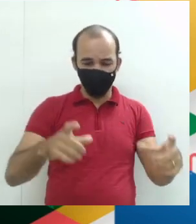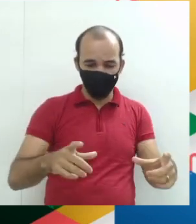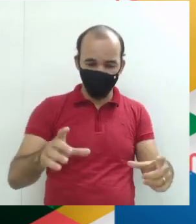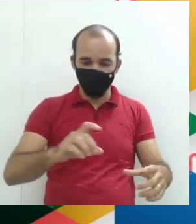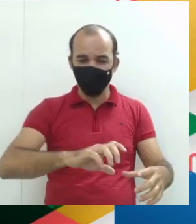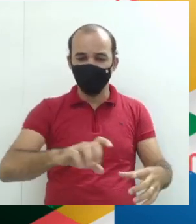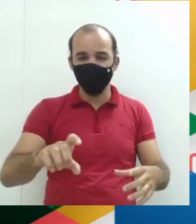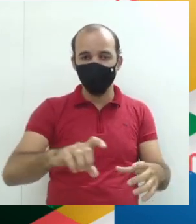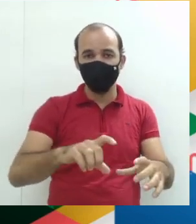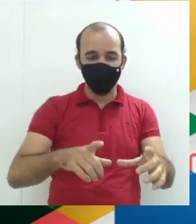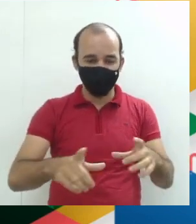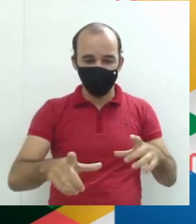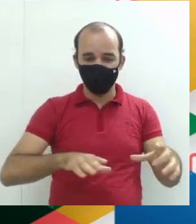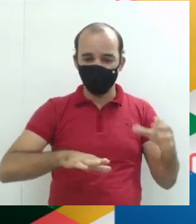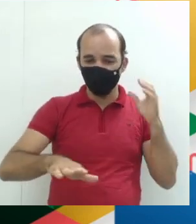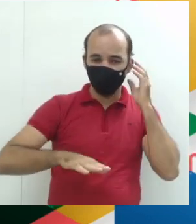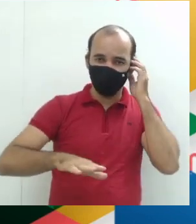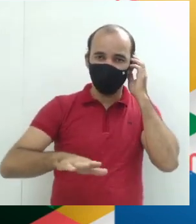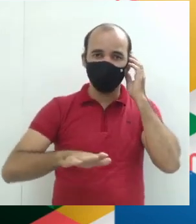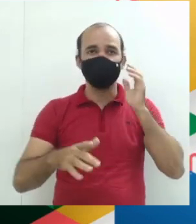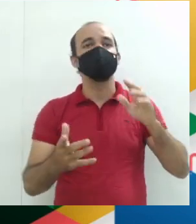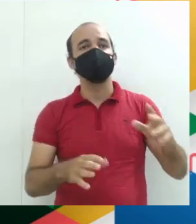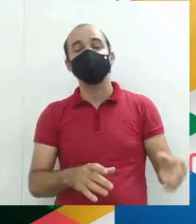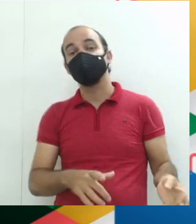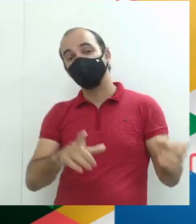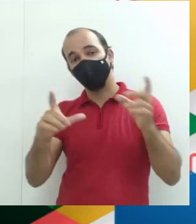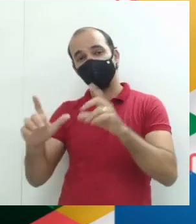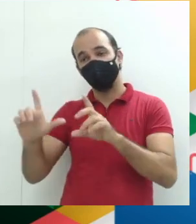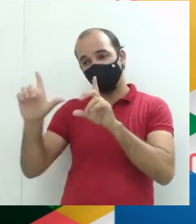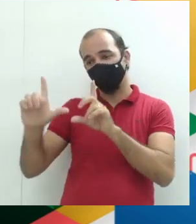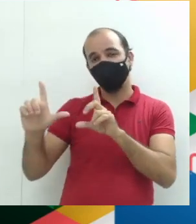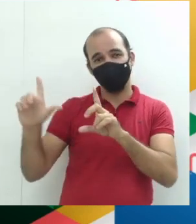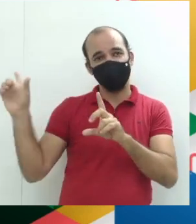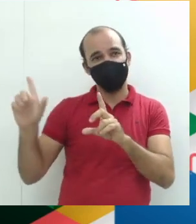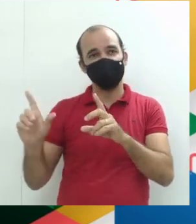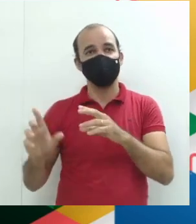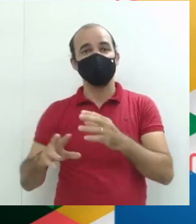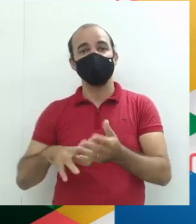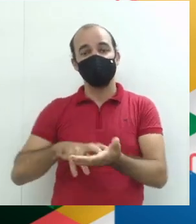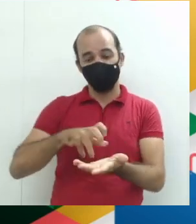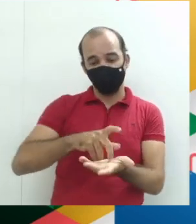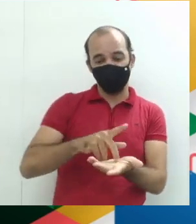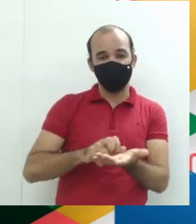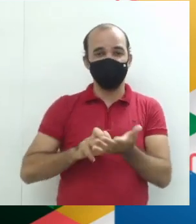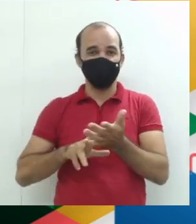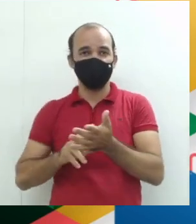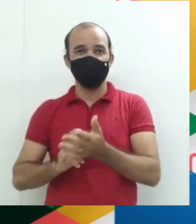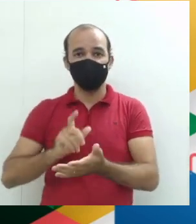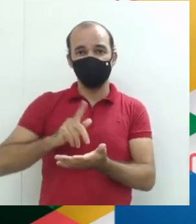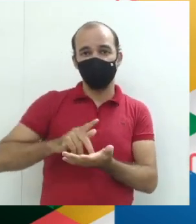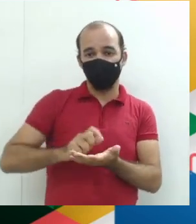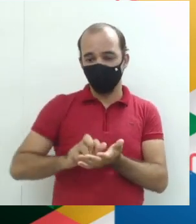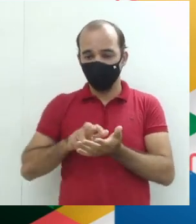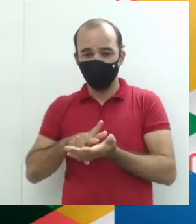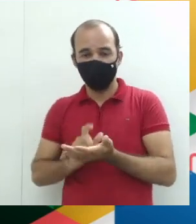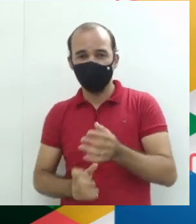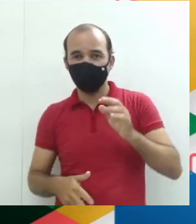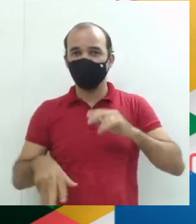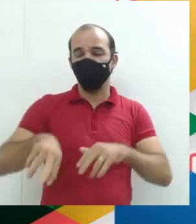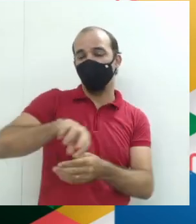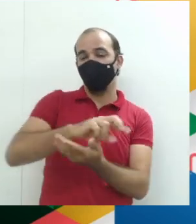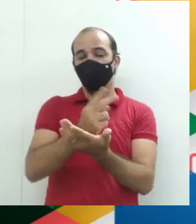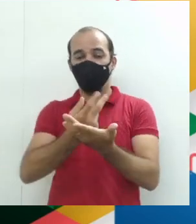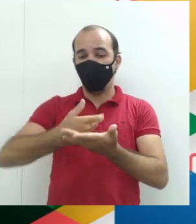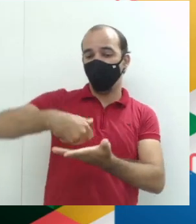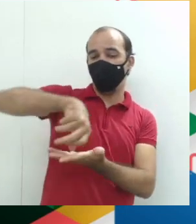nos equipamentos e fazendo a música ao vivo. E na imagem da direita, um grupo de street dance, ou dança